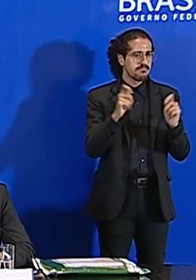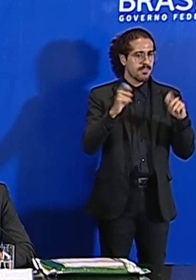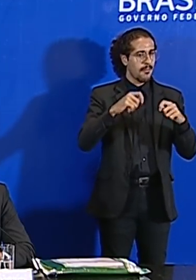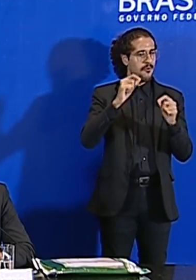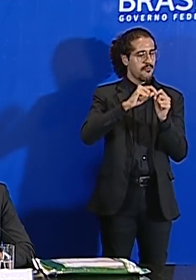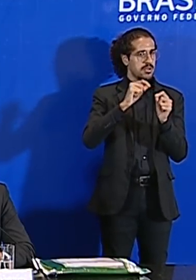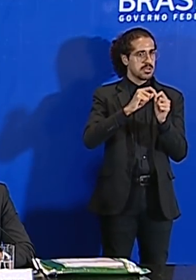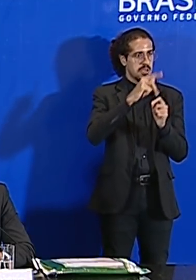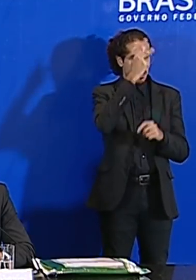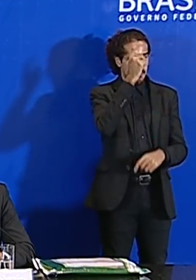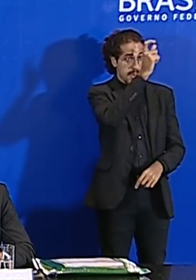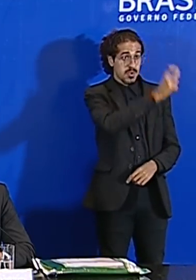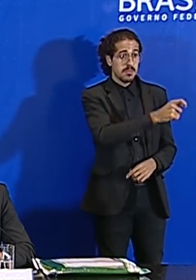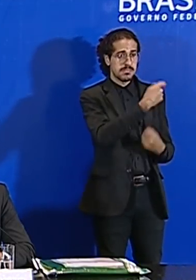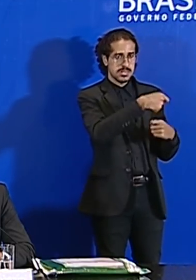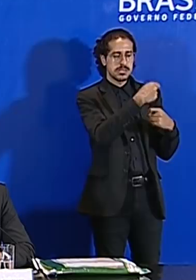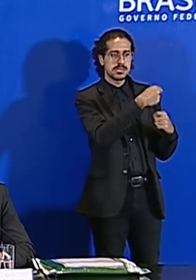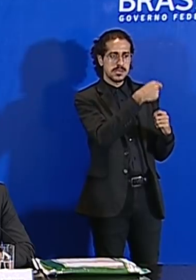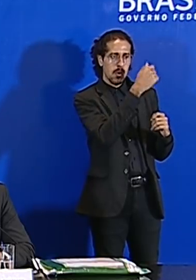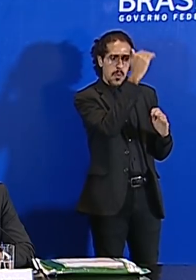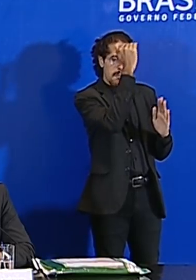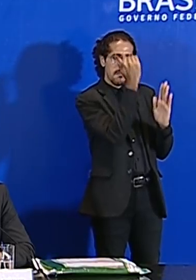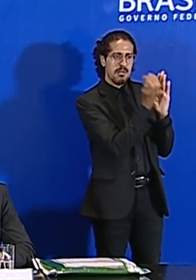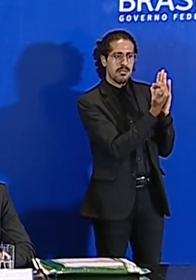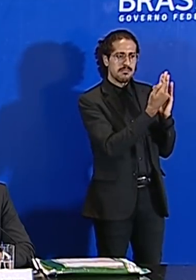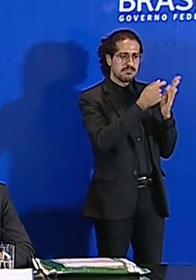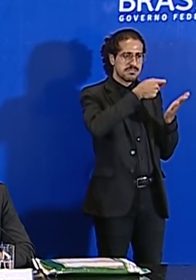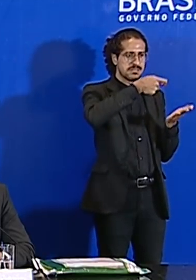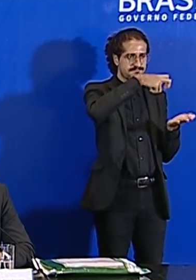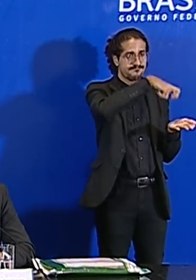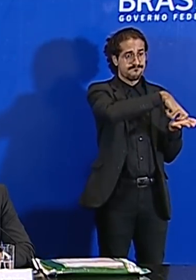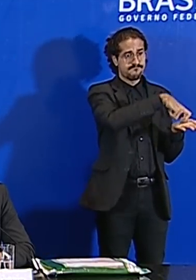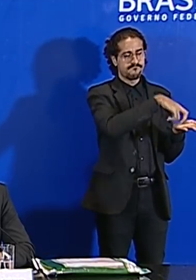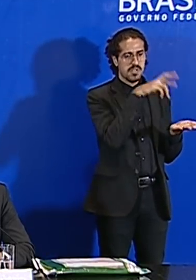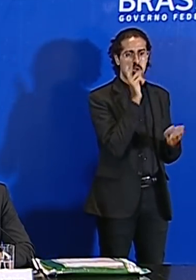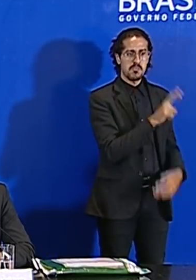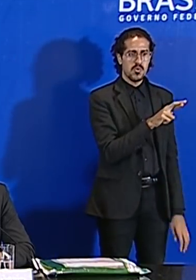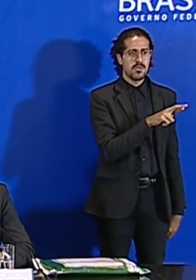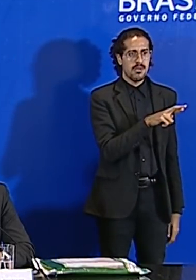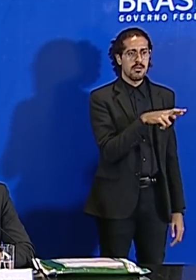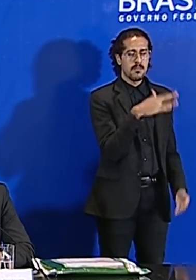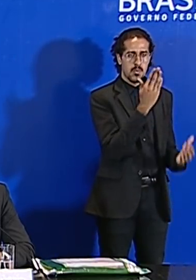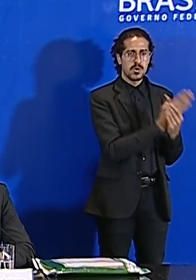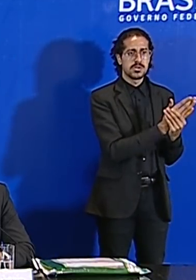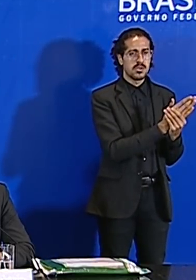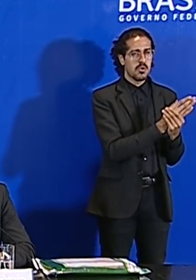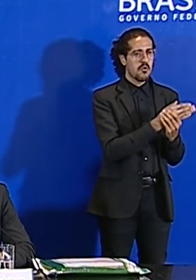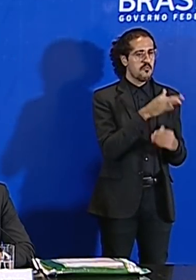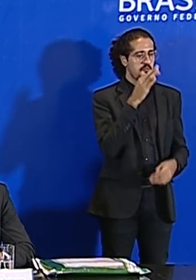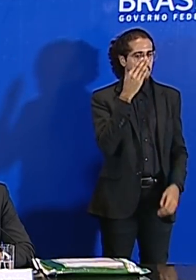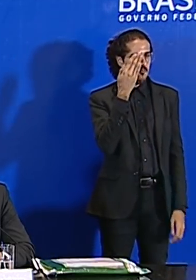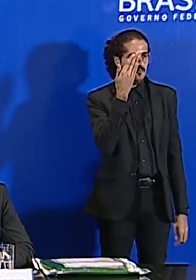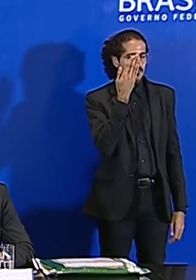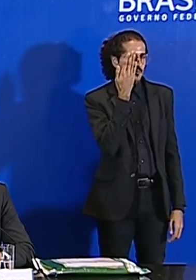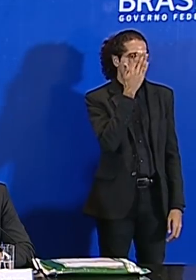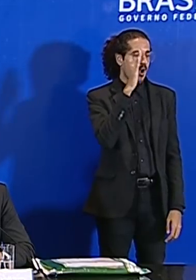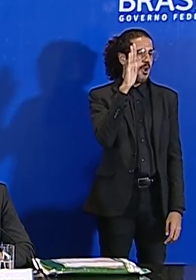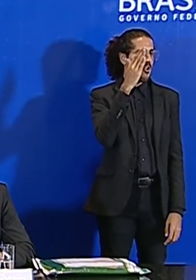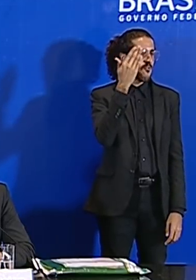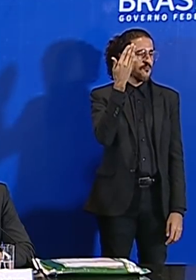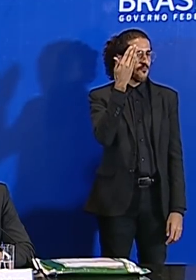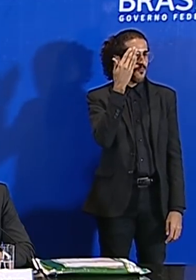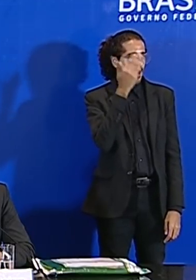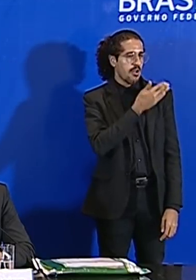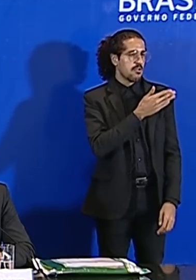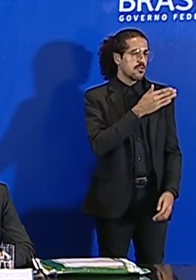essa pessoa pagar pela má fé dela, pela falsidade, pela traição que ela cometeu.